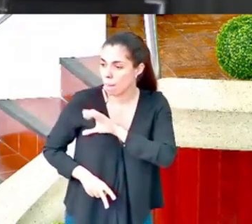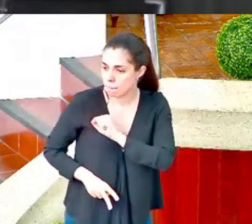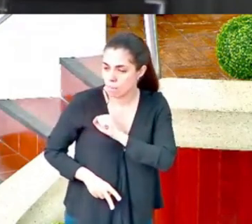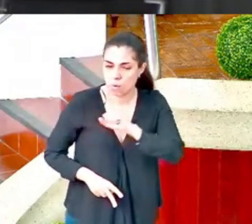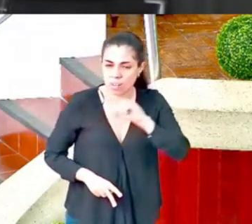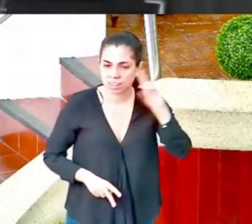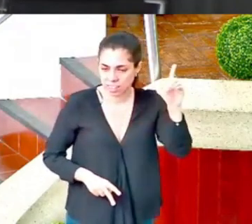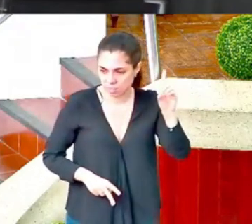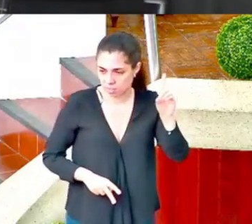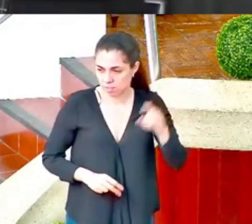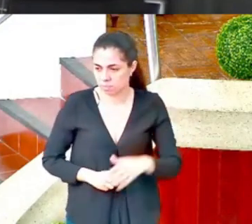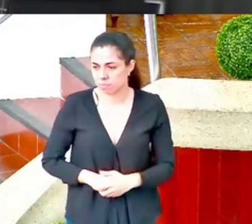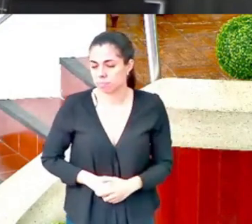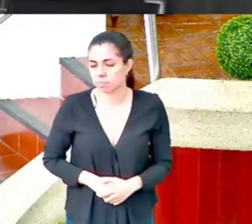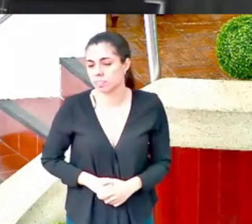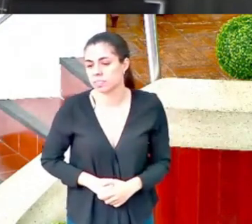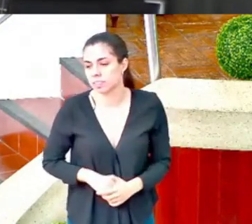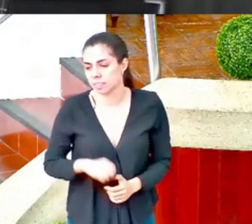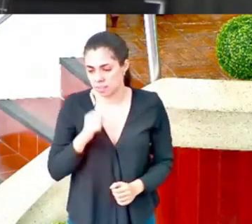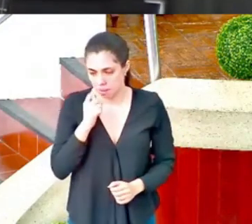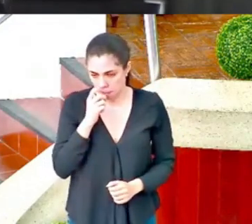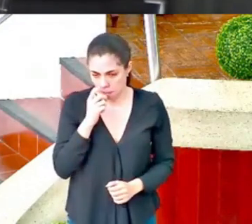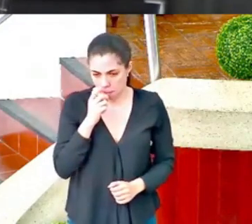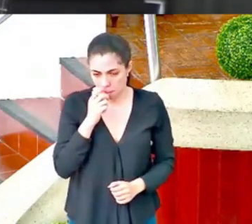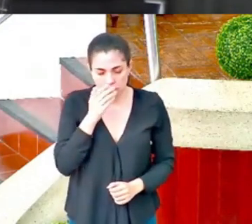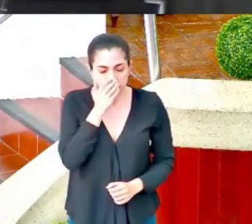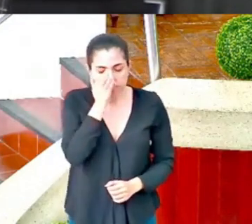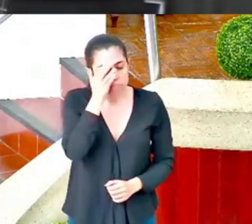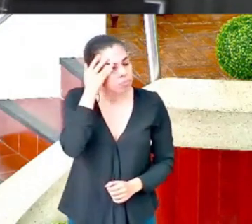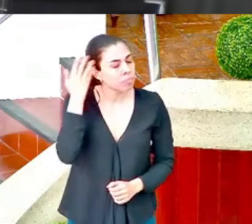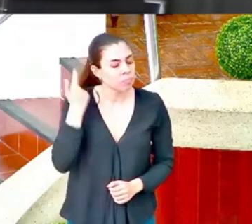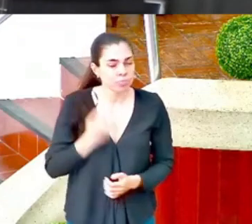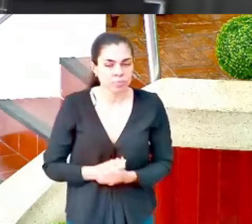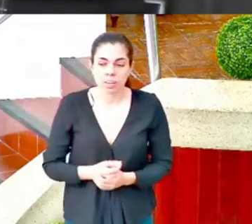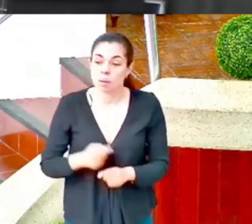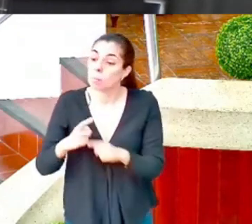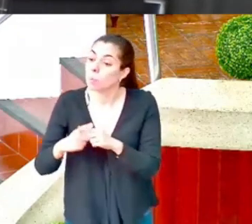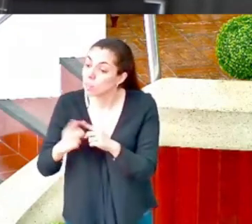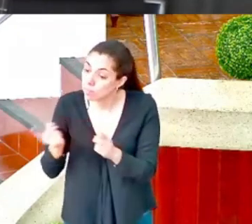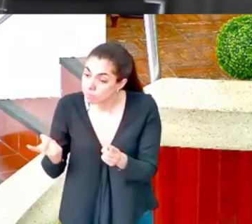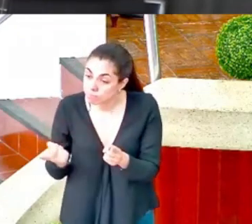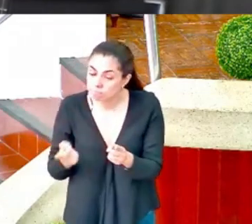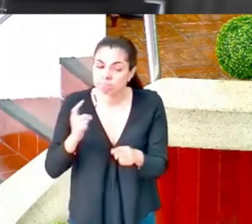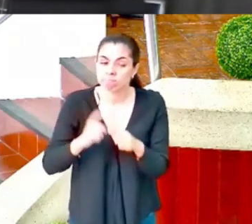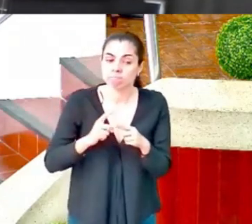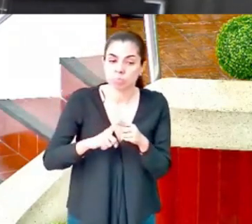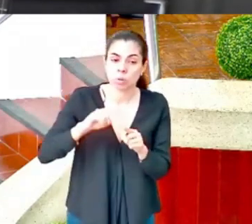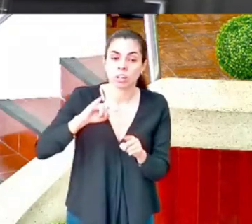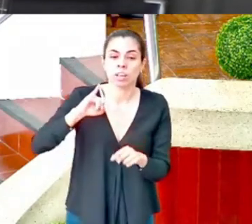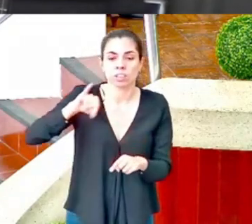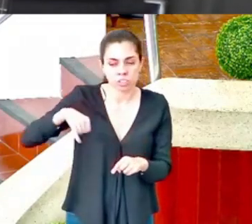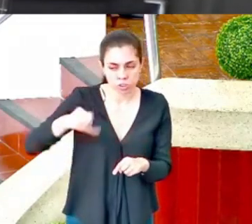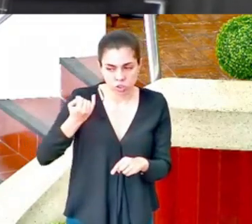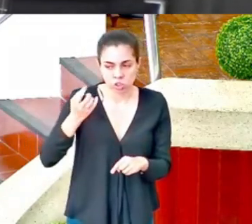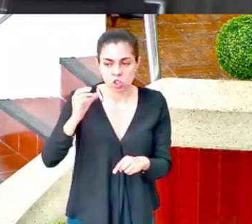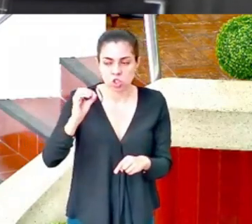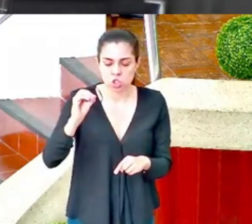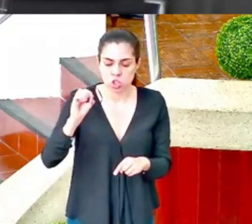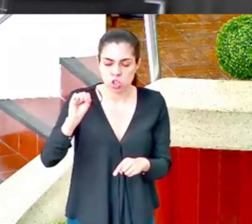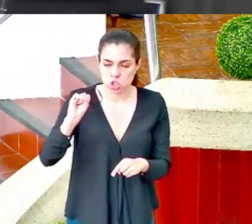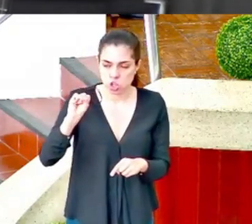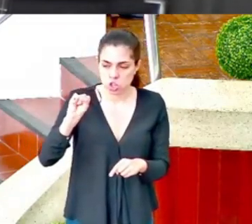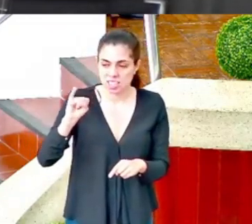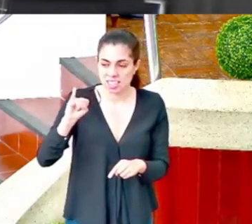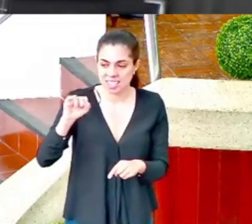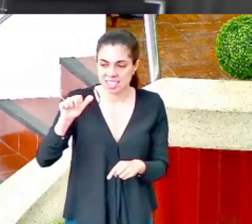Deus. Isso é Josias. Por isso que pela manhã eu pedi que as crianças fizessem o desenho era um ponto fora da curva. Pedi que elas fizessem